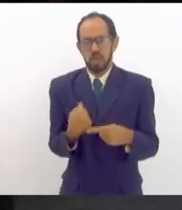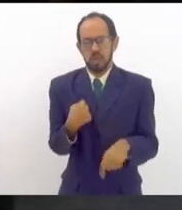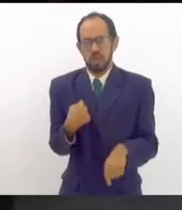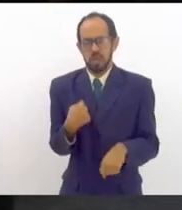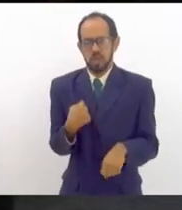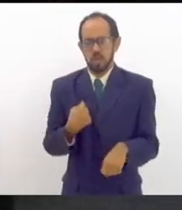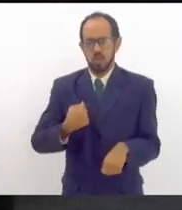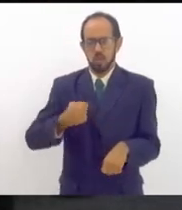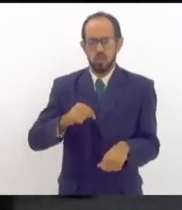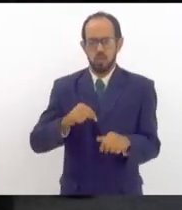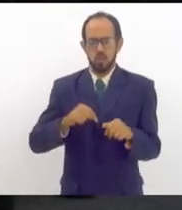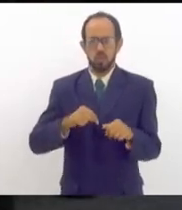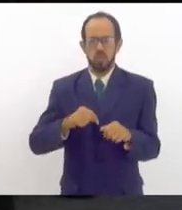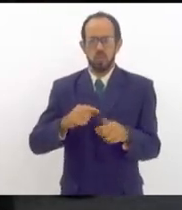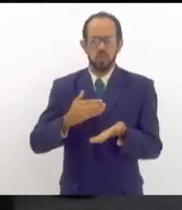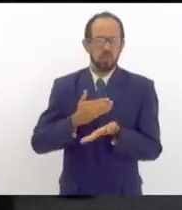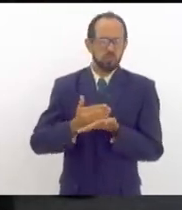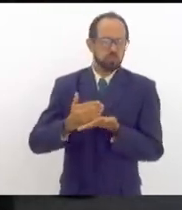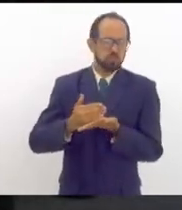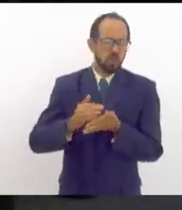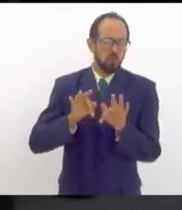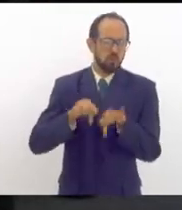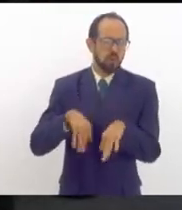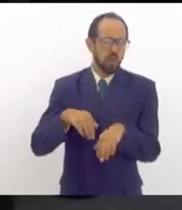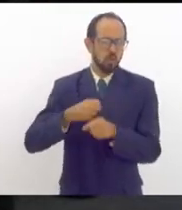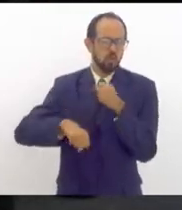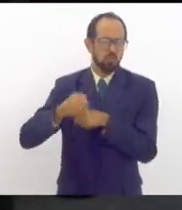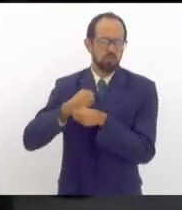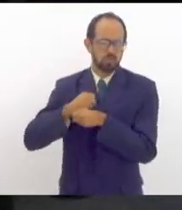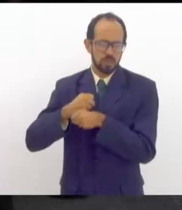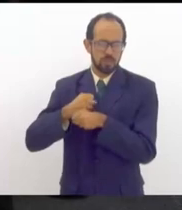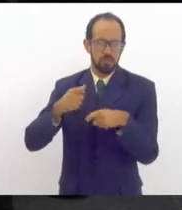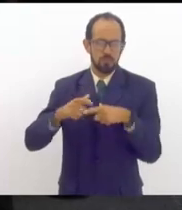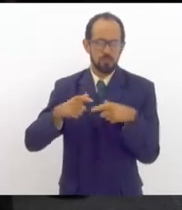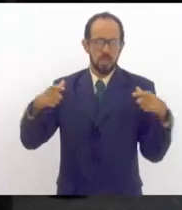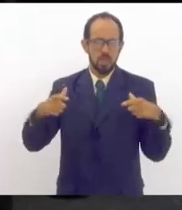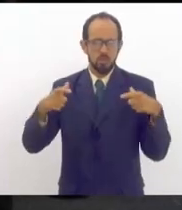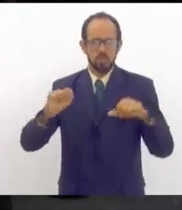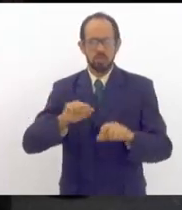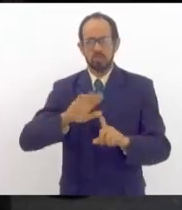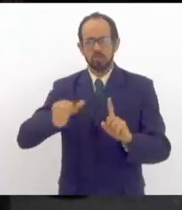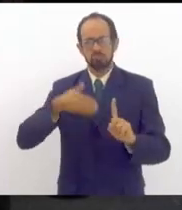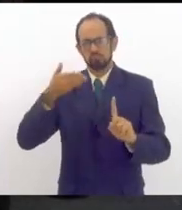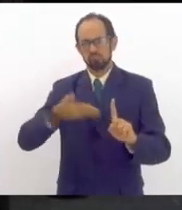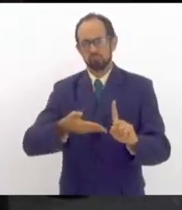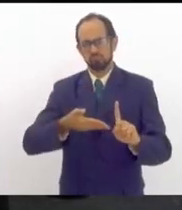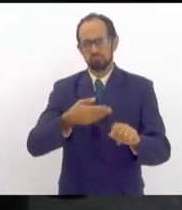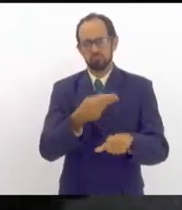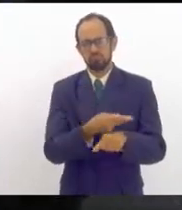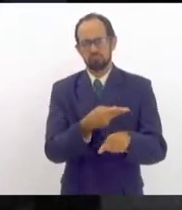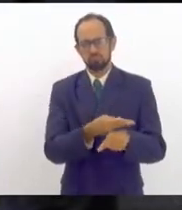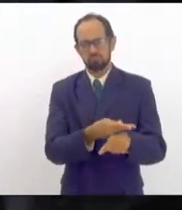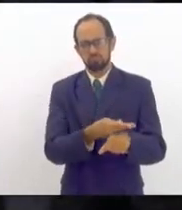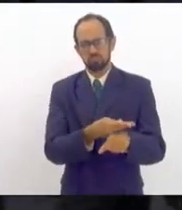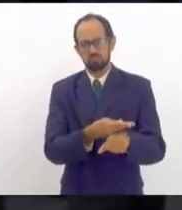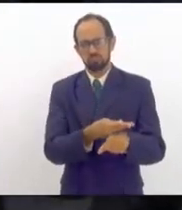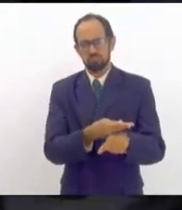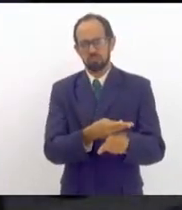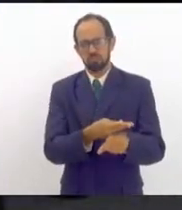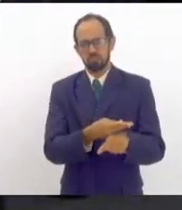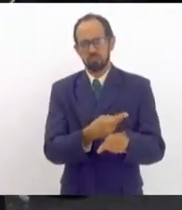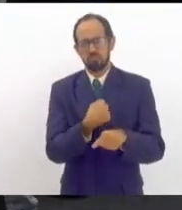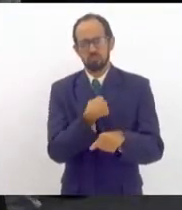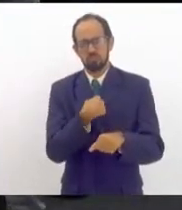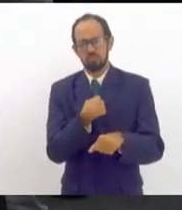o final do ano passado na Maioria dessas condecorações eu